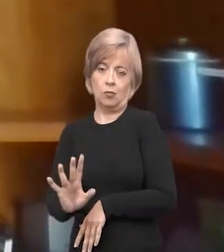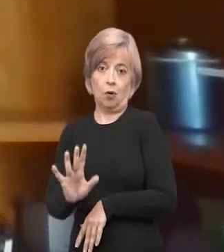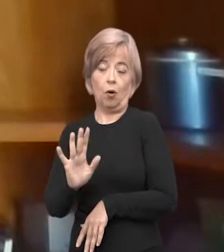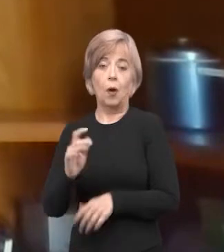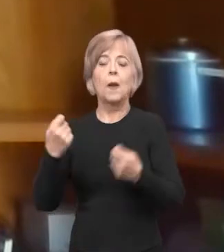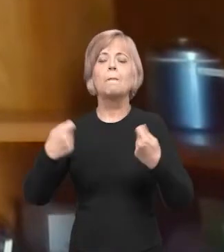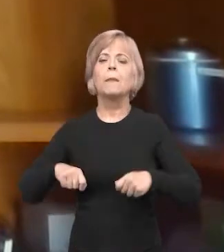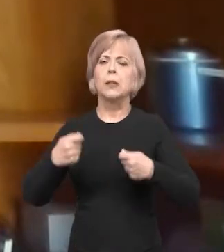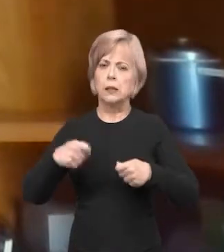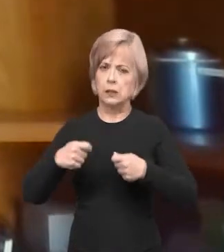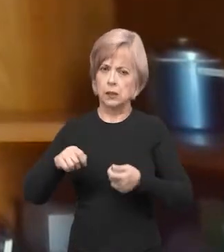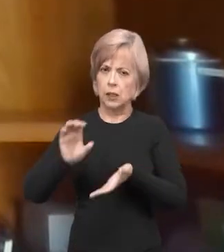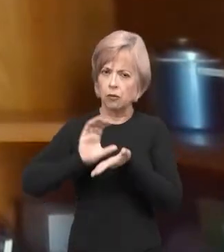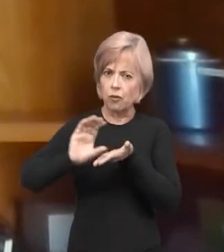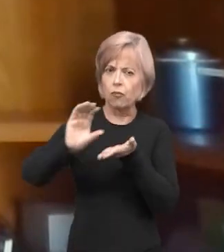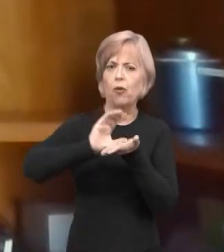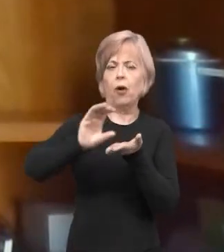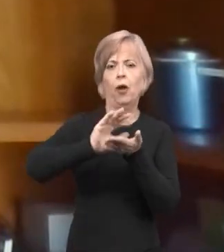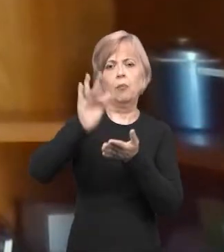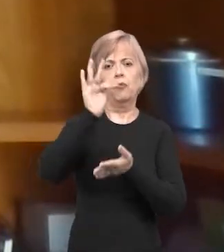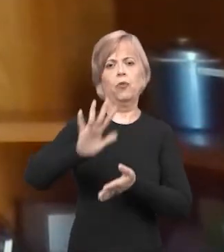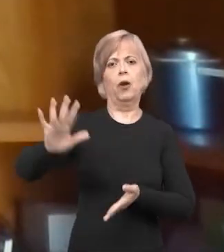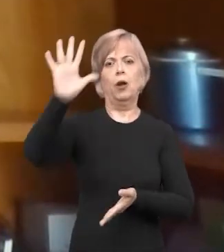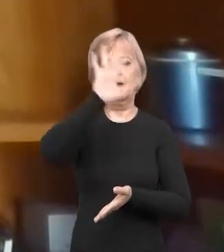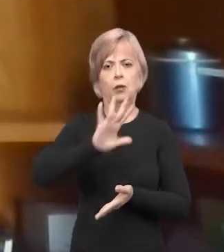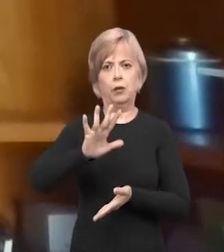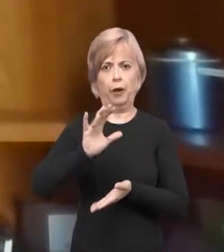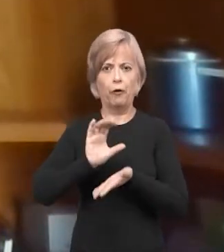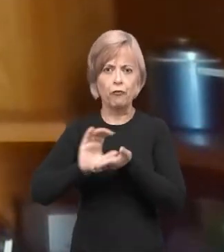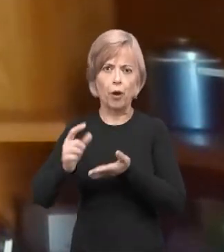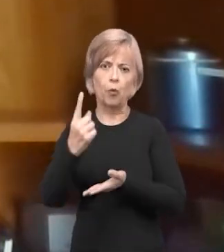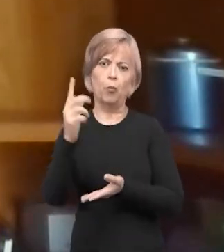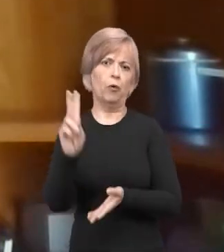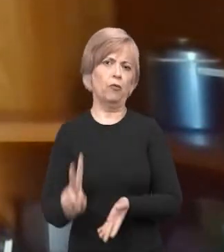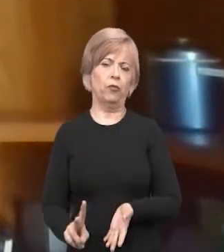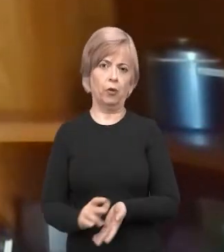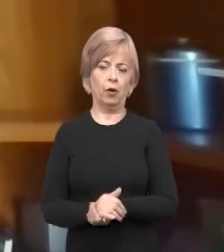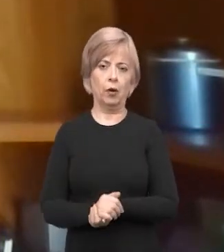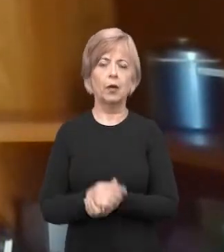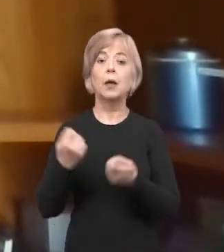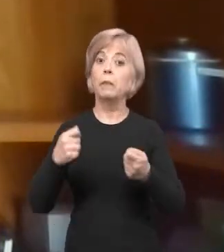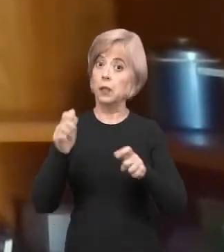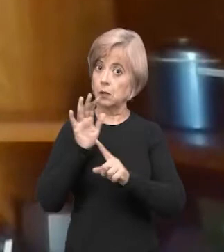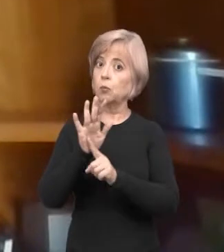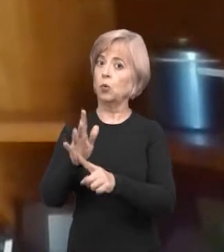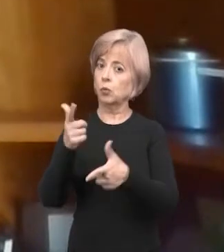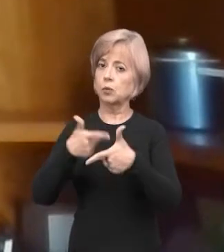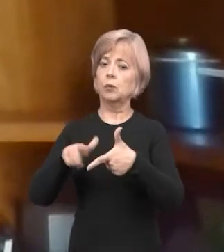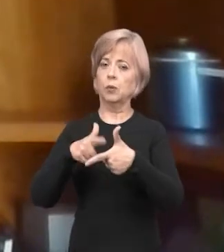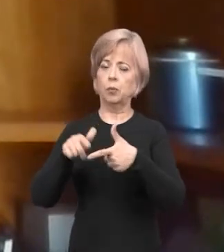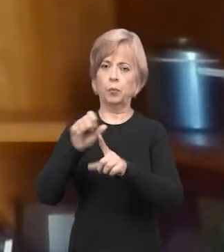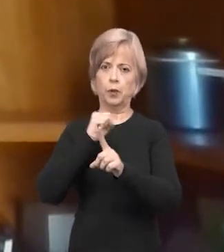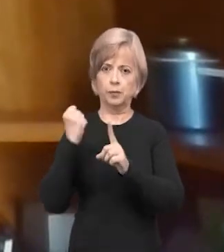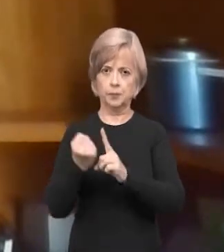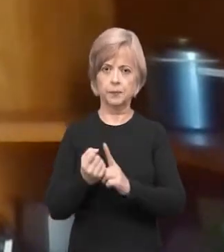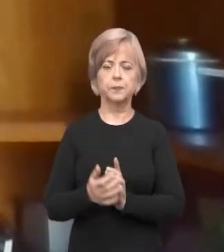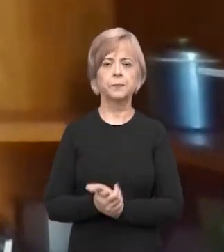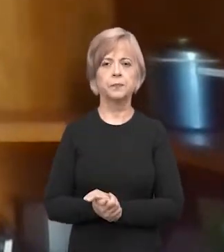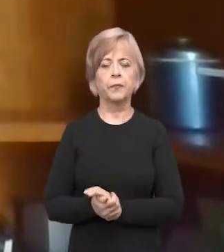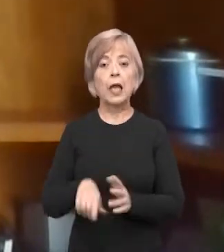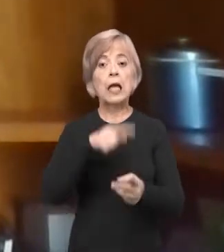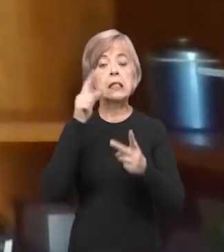necessita de financiamento federal e o financiamento federal só houve por uma vez, é importante trazer luz a esse problema. A